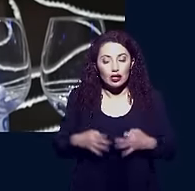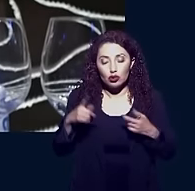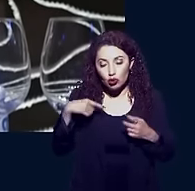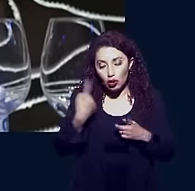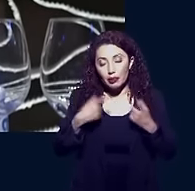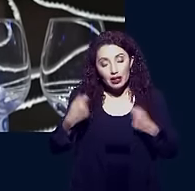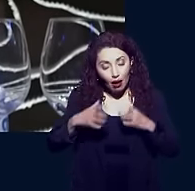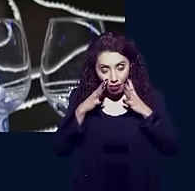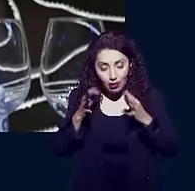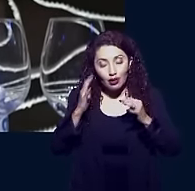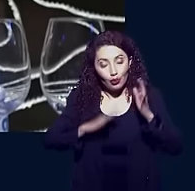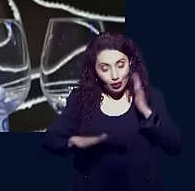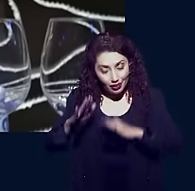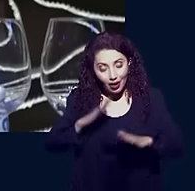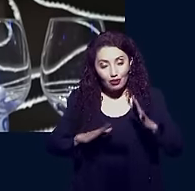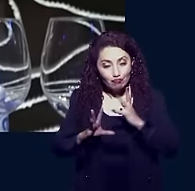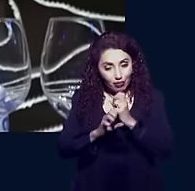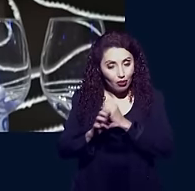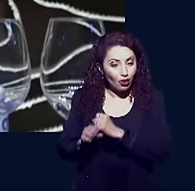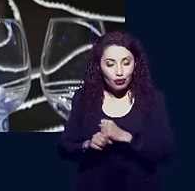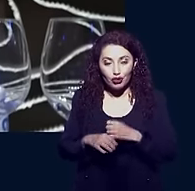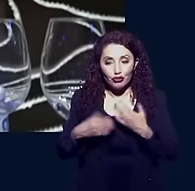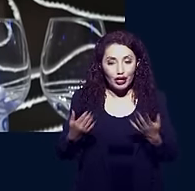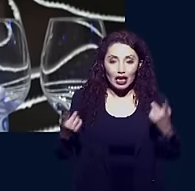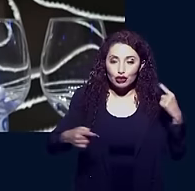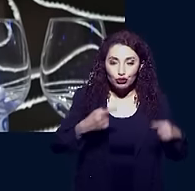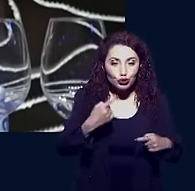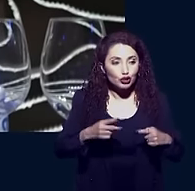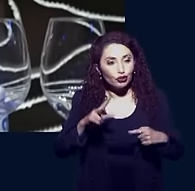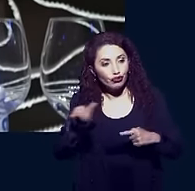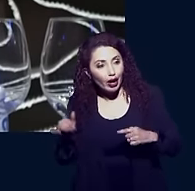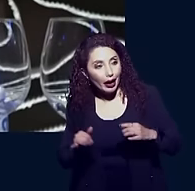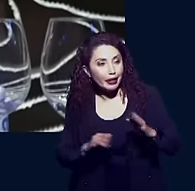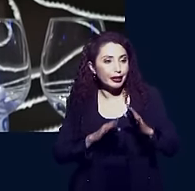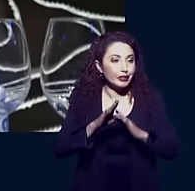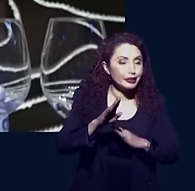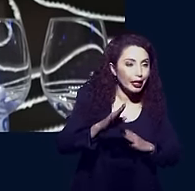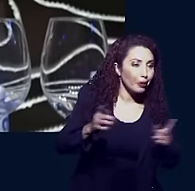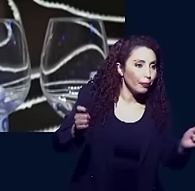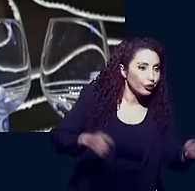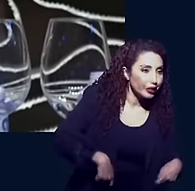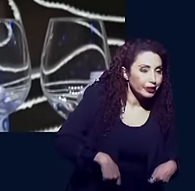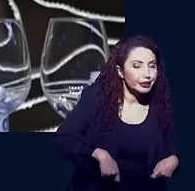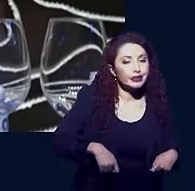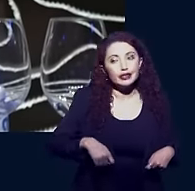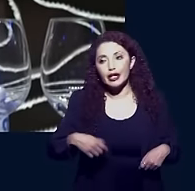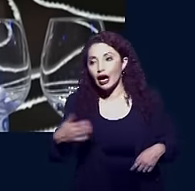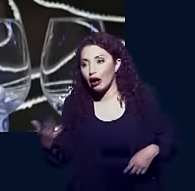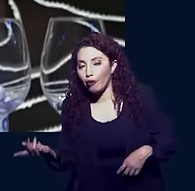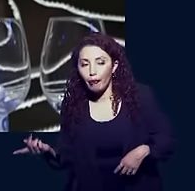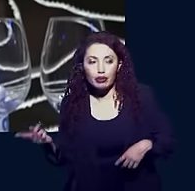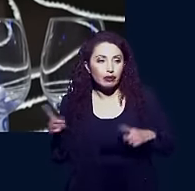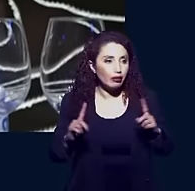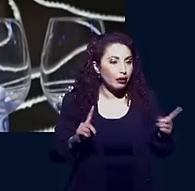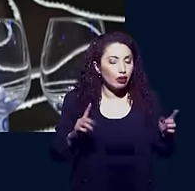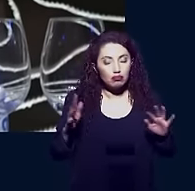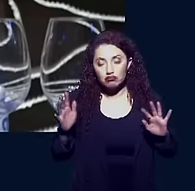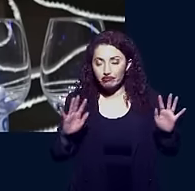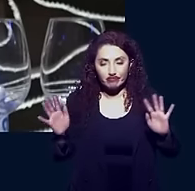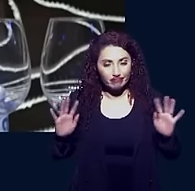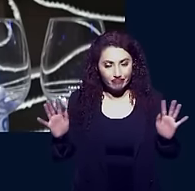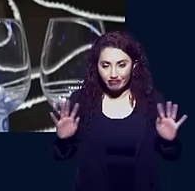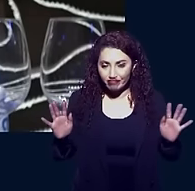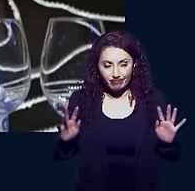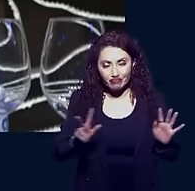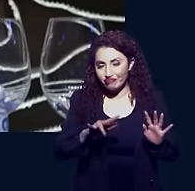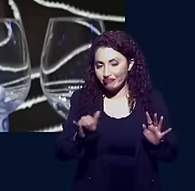eh mas eu acho que a gente ficar discutindo crescimento de de potencial de longo prazo e tal é uma coisa que a gente vai vai descobrir o que vai